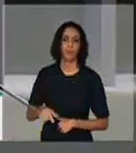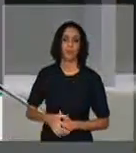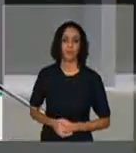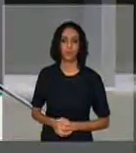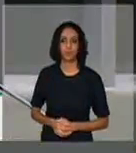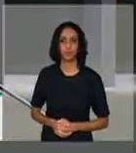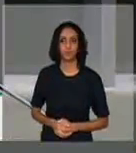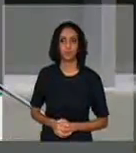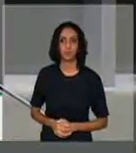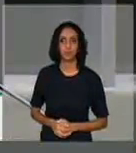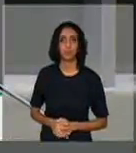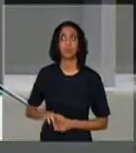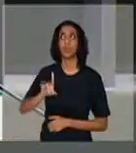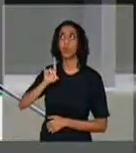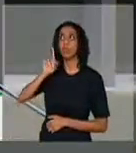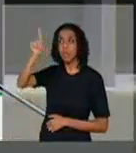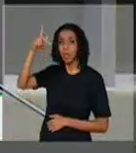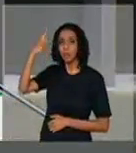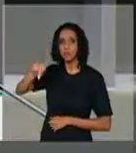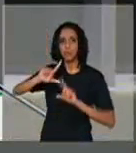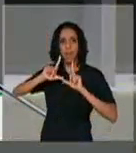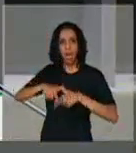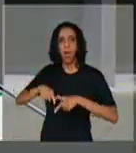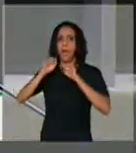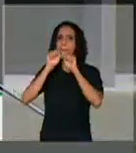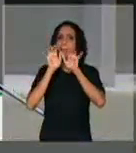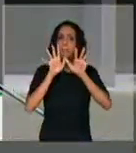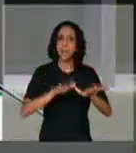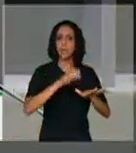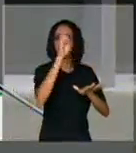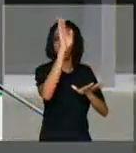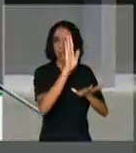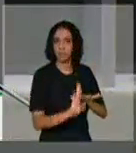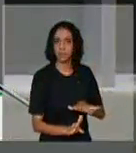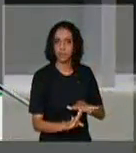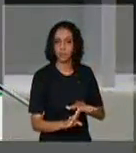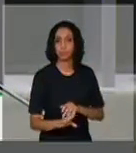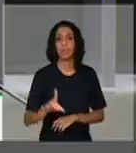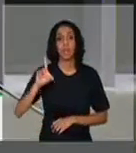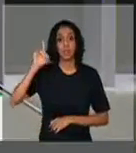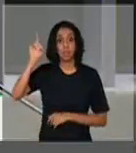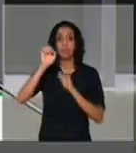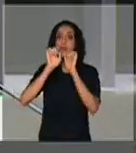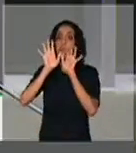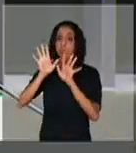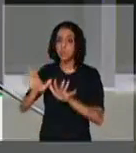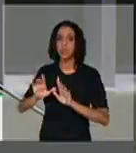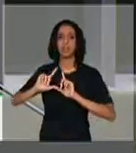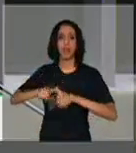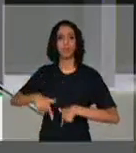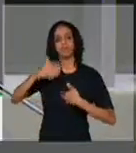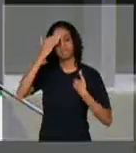Que o Deus de Israel abençoe o Brasil. Que Deus abençoe Israel. Muito obrigado.